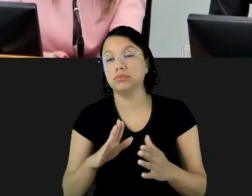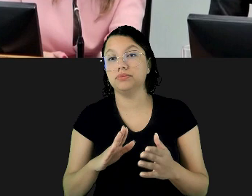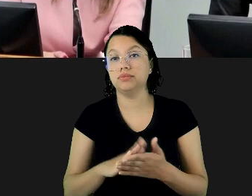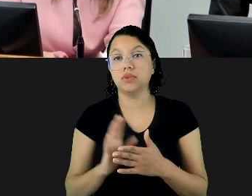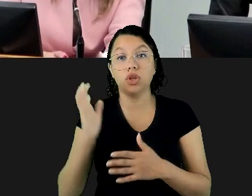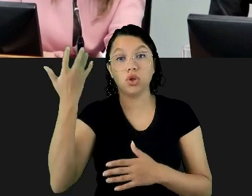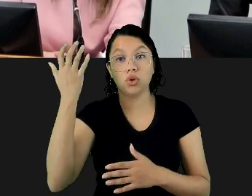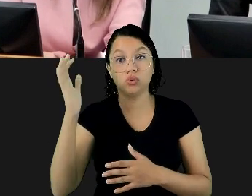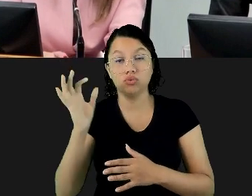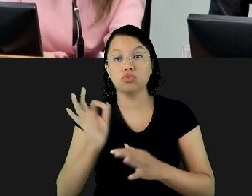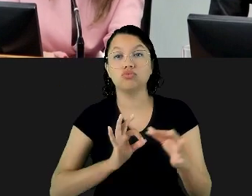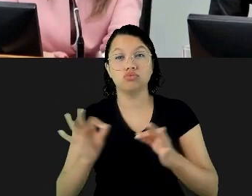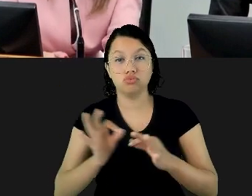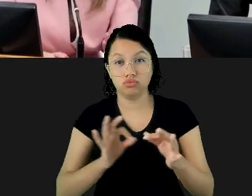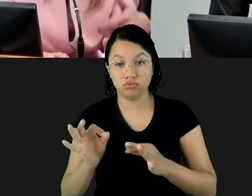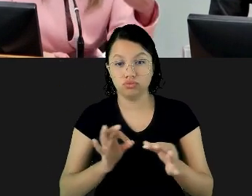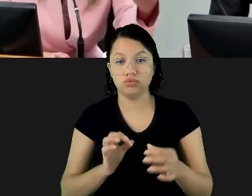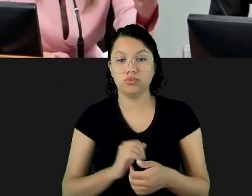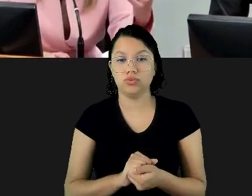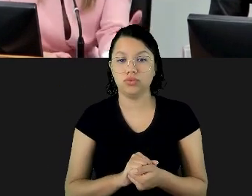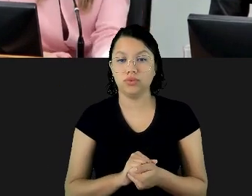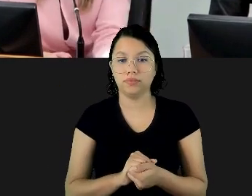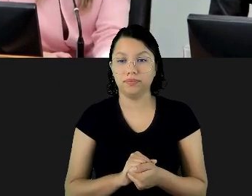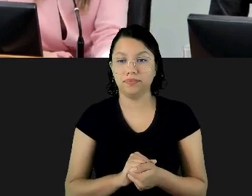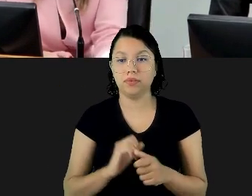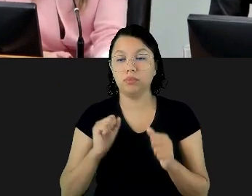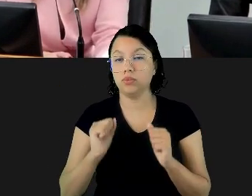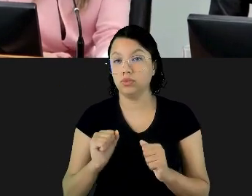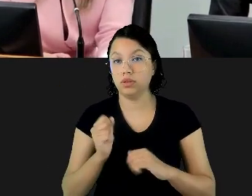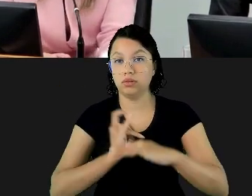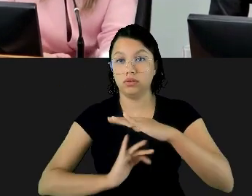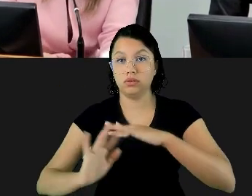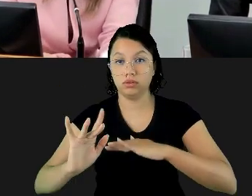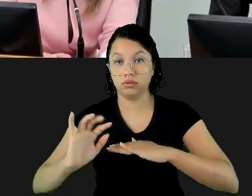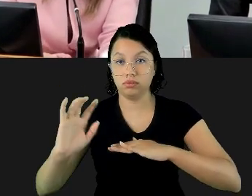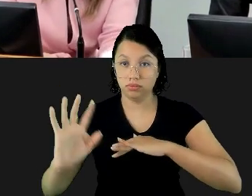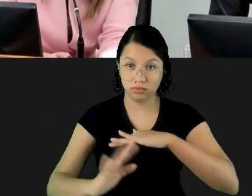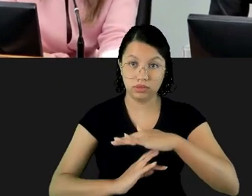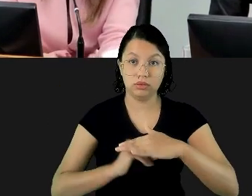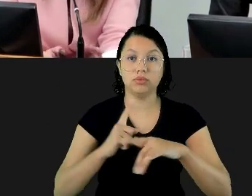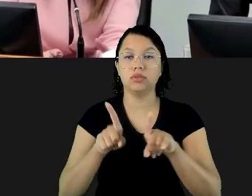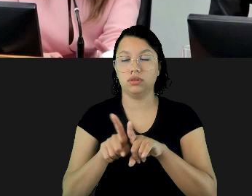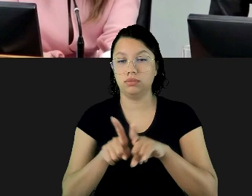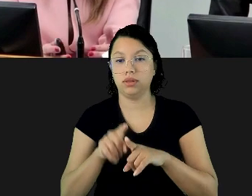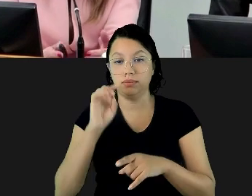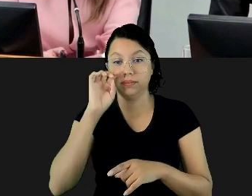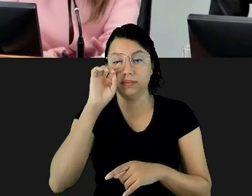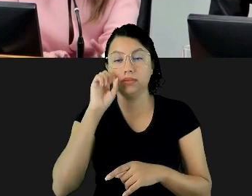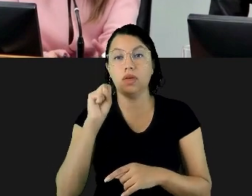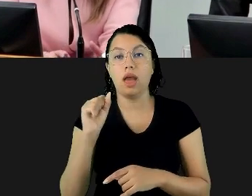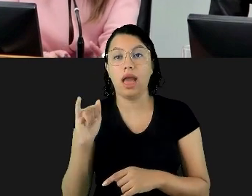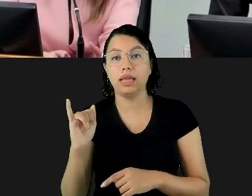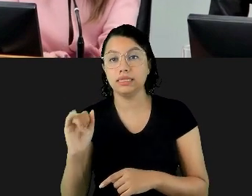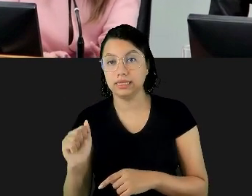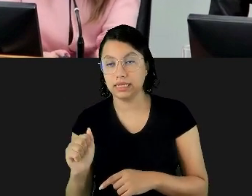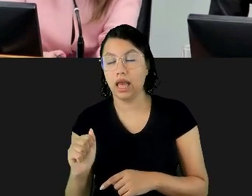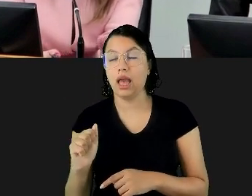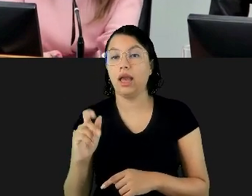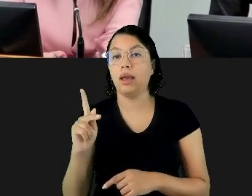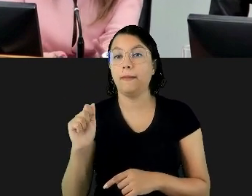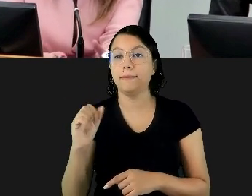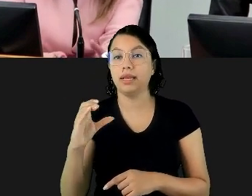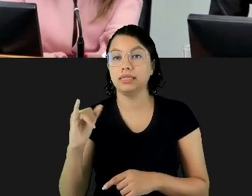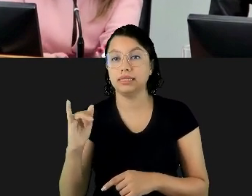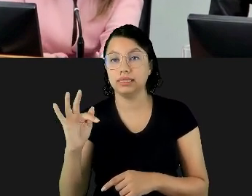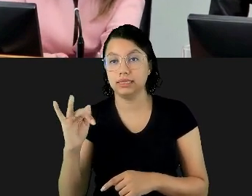logísticas multimodais, né, possibilitando exportar e importar Ásia-Pacífico. É um canal que se olha como um